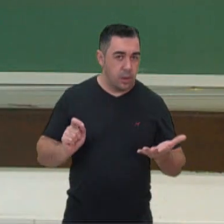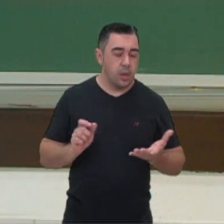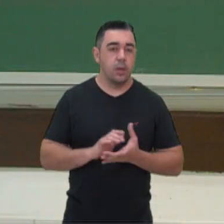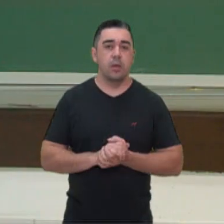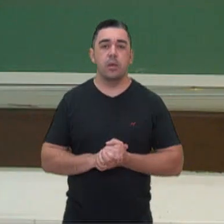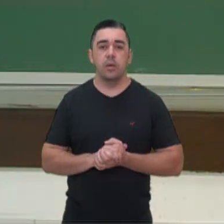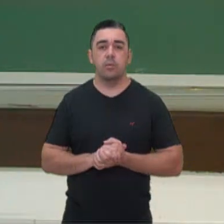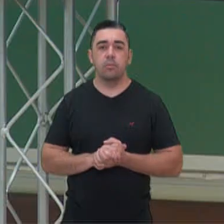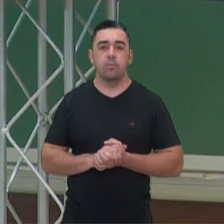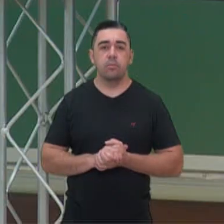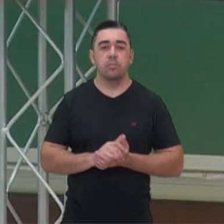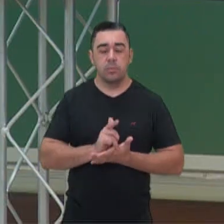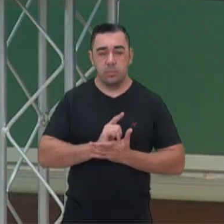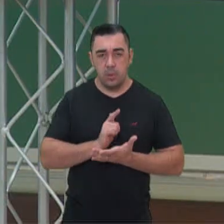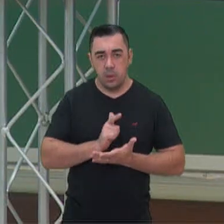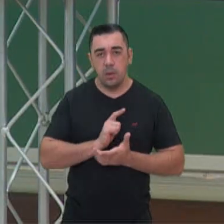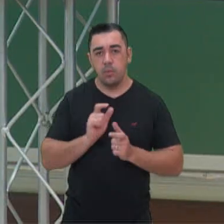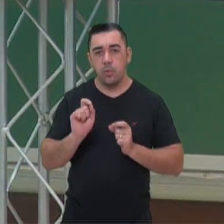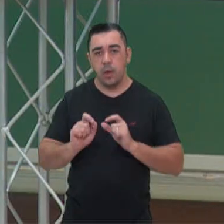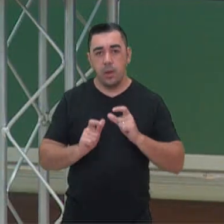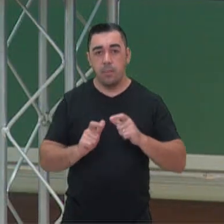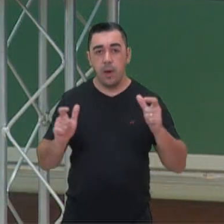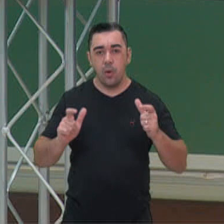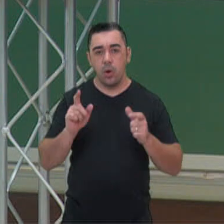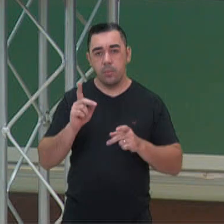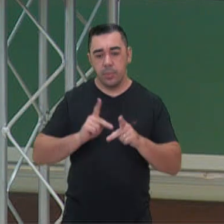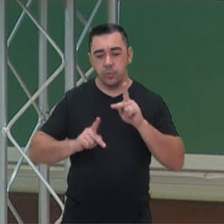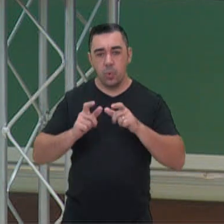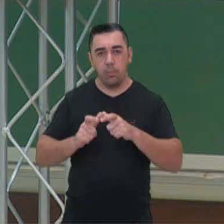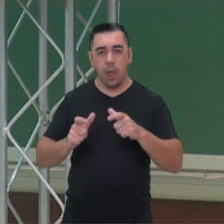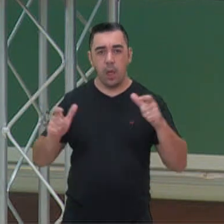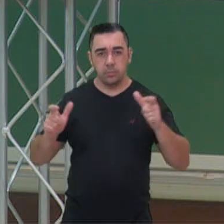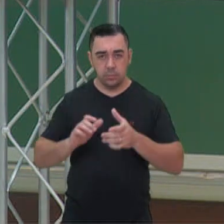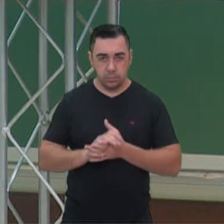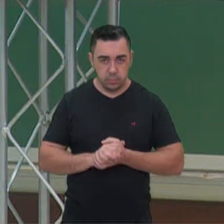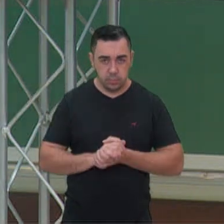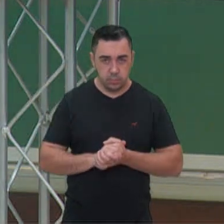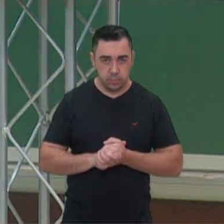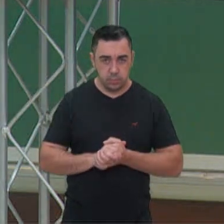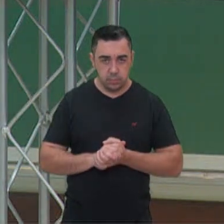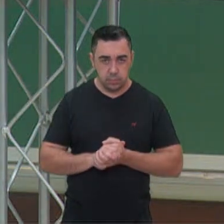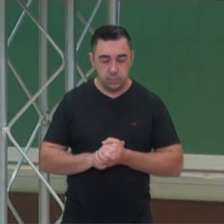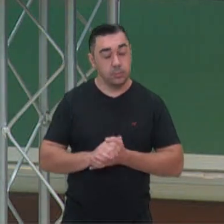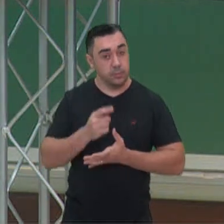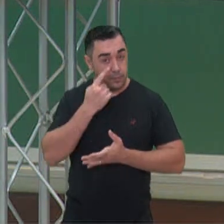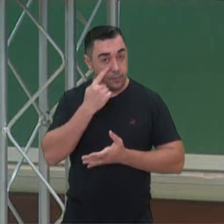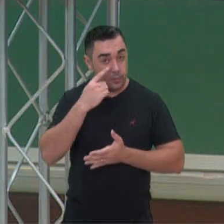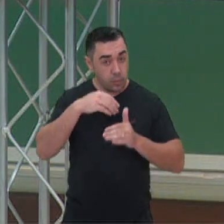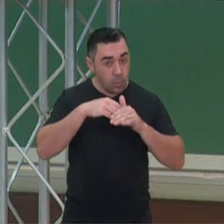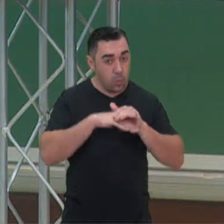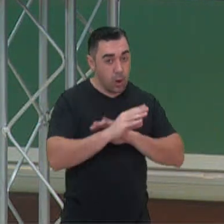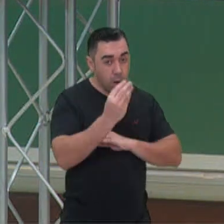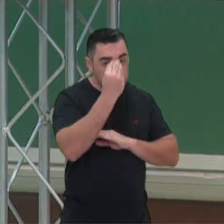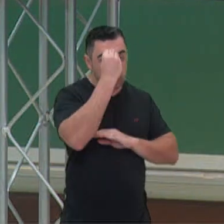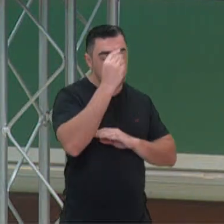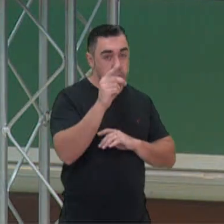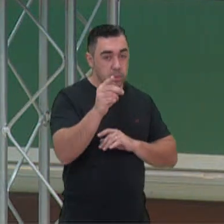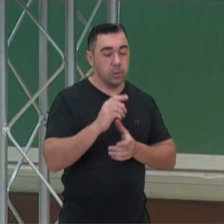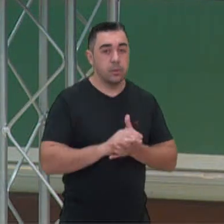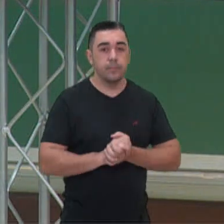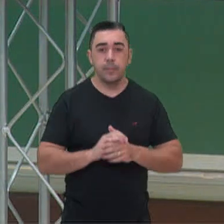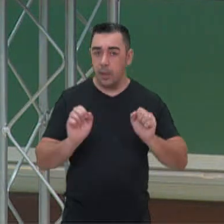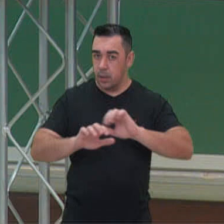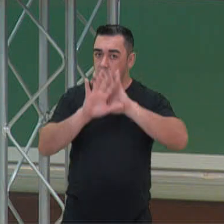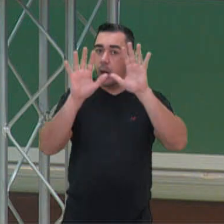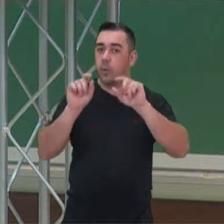tem um número maior de habitantes. Vamos lá, guarda essa informação. É claro que